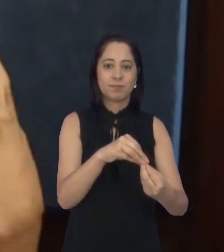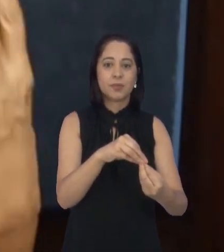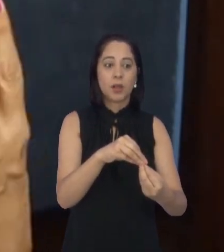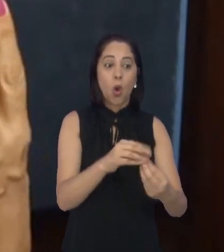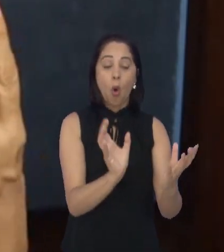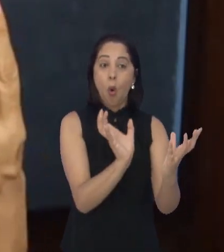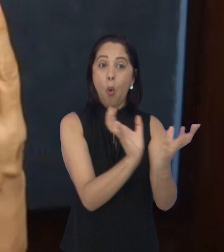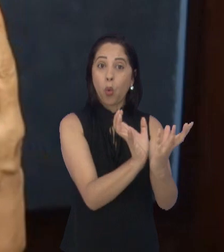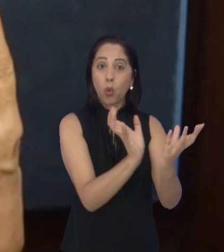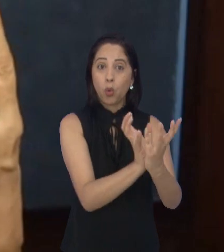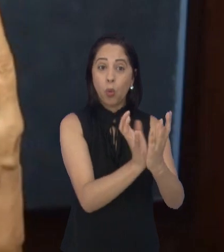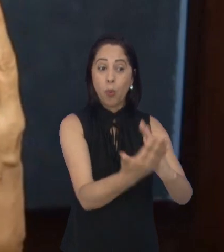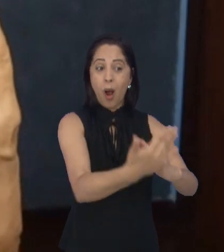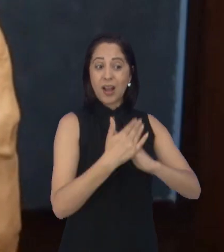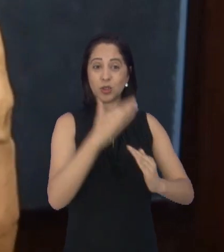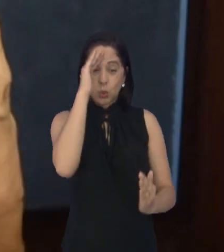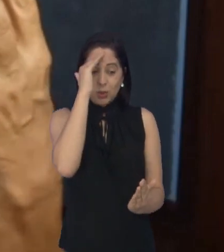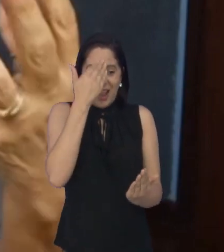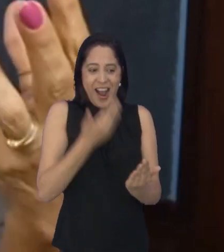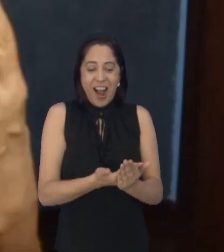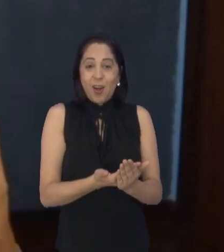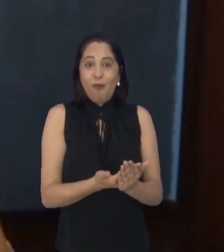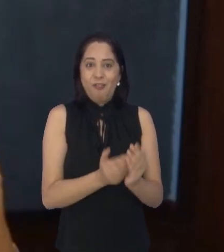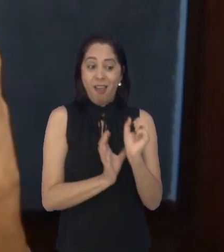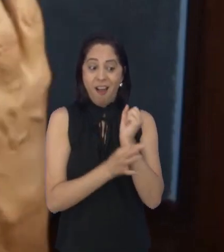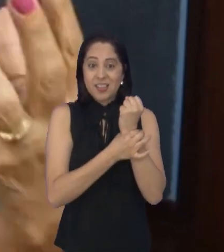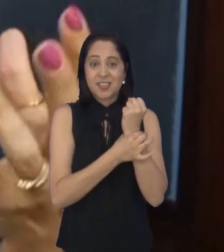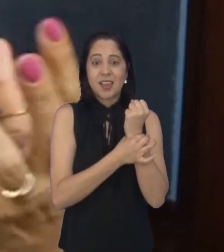ele traz muita confiança também, porque